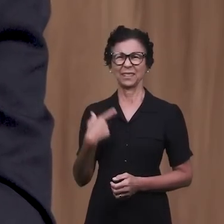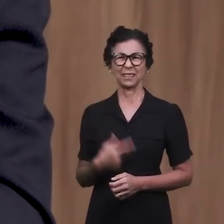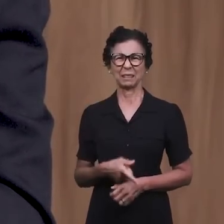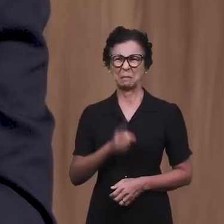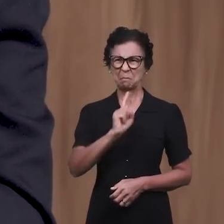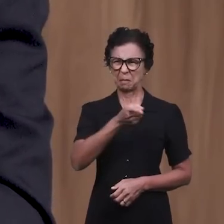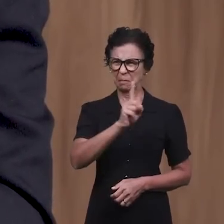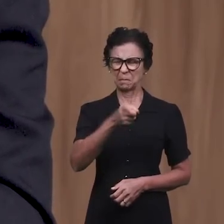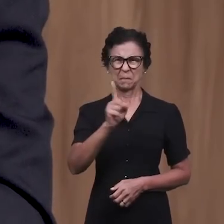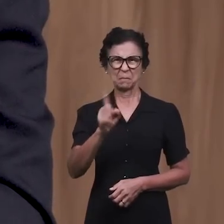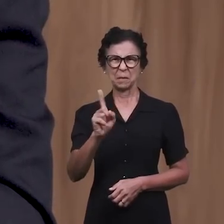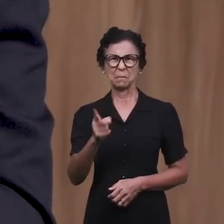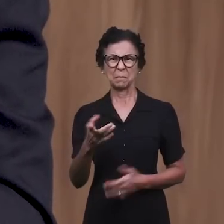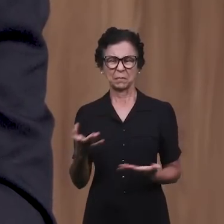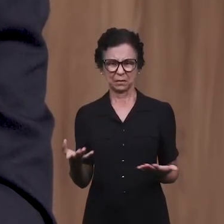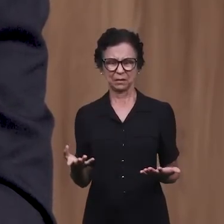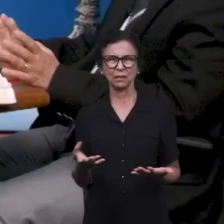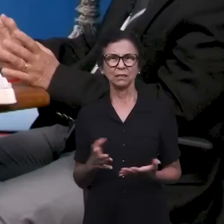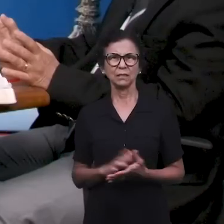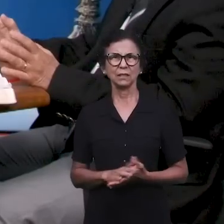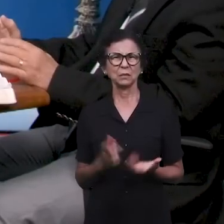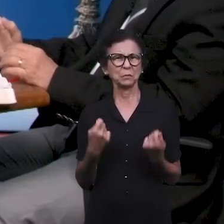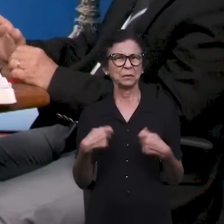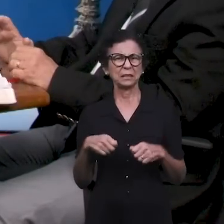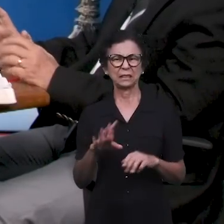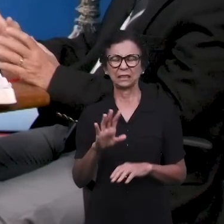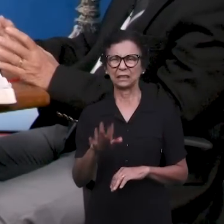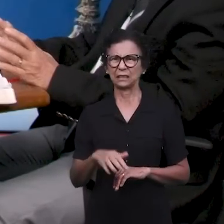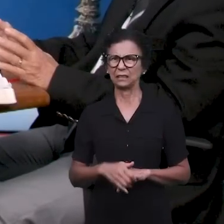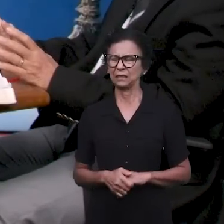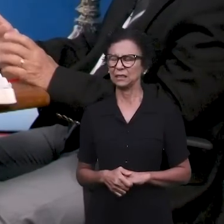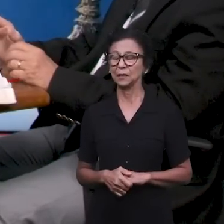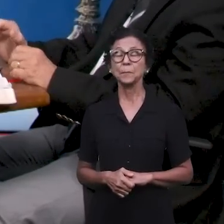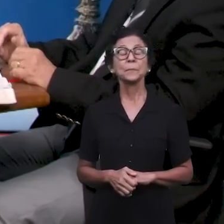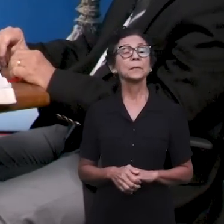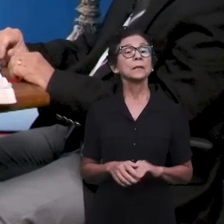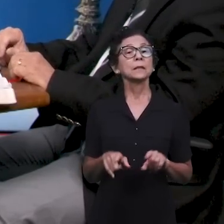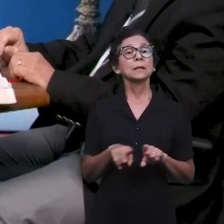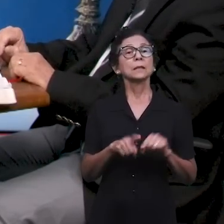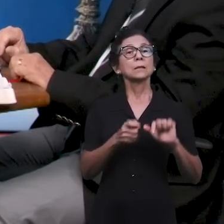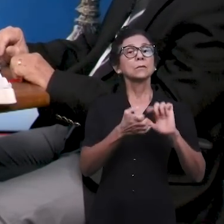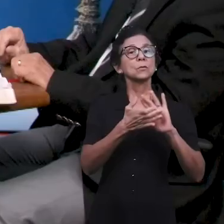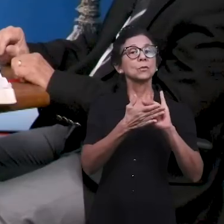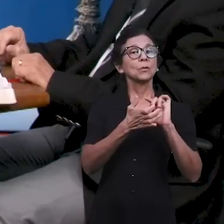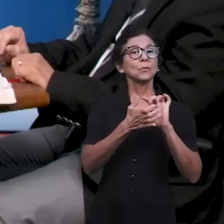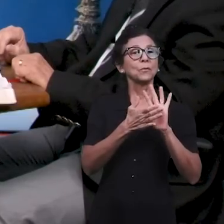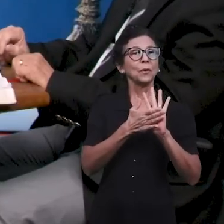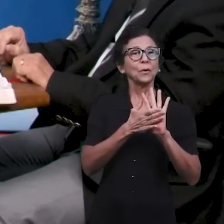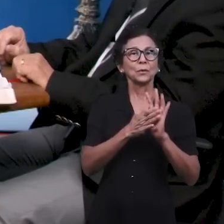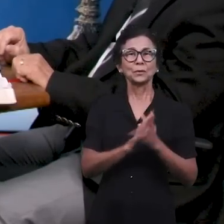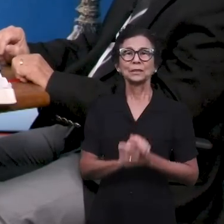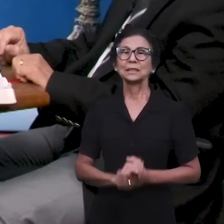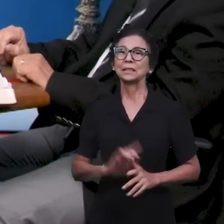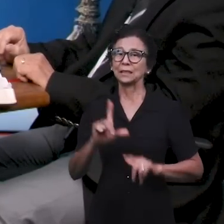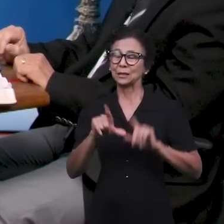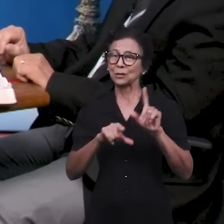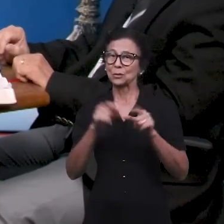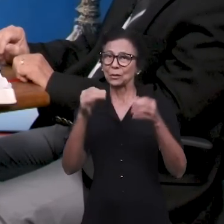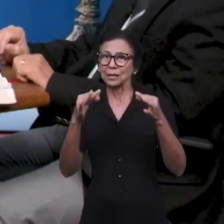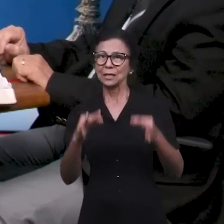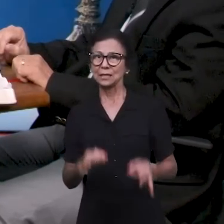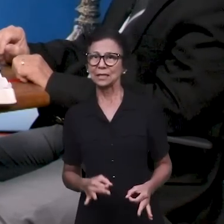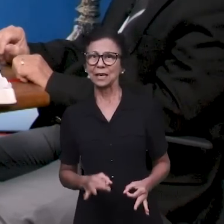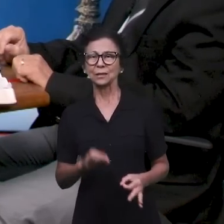que pastor é esse, né? Até o tipo do louvor, né? Os louvores escolhidos, né? Os valentes se preparam